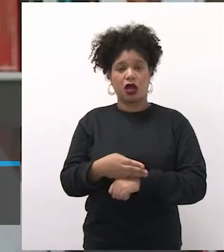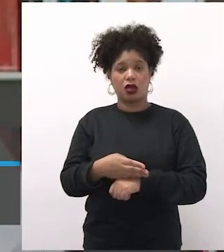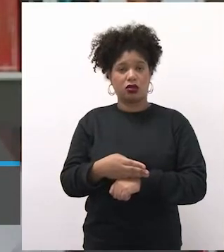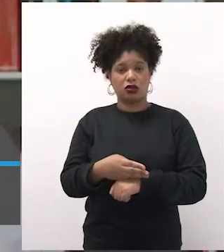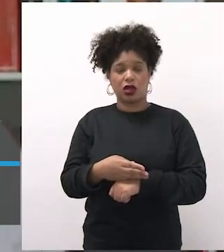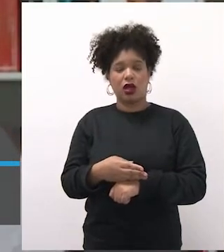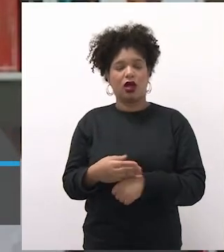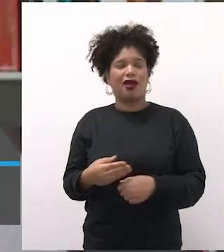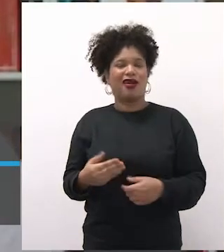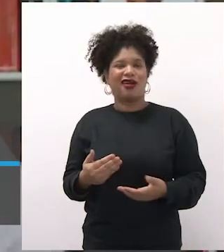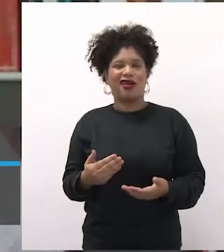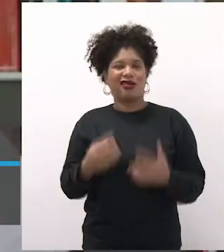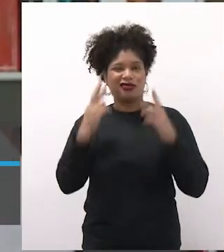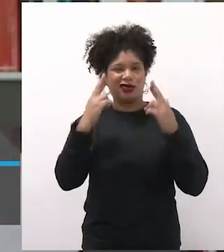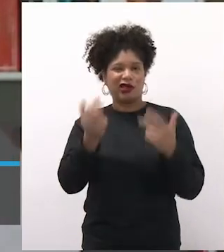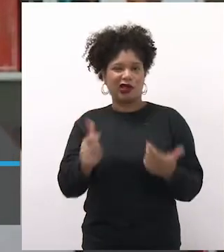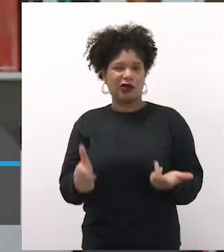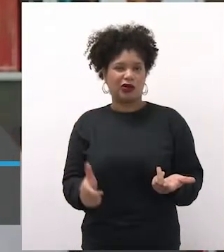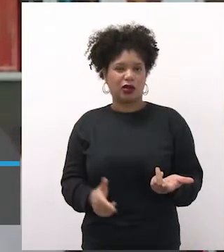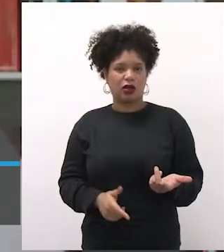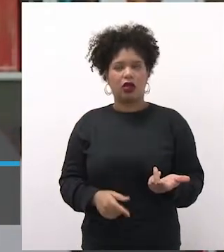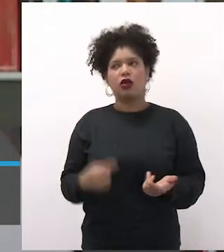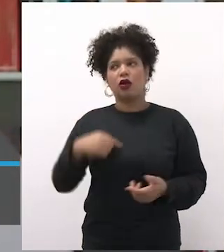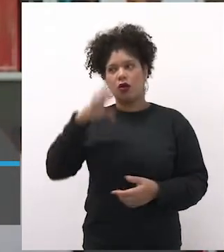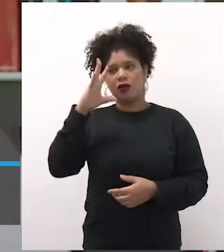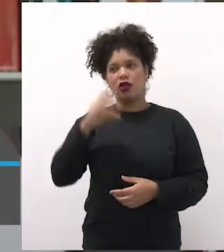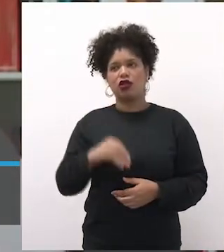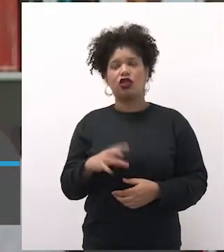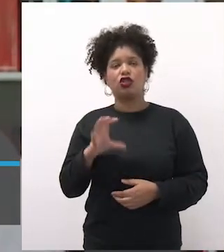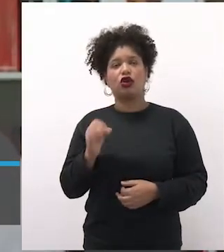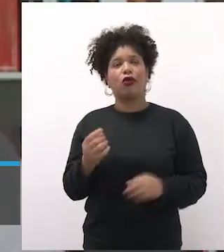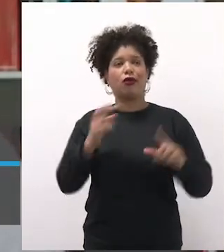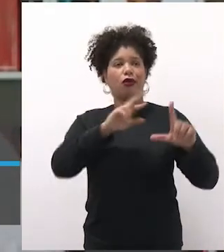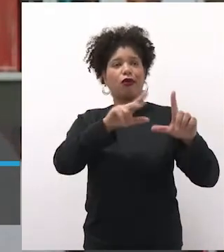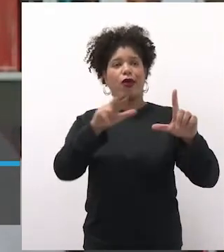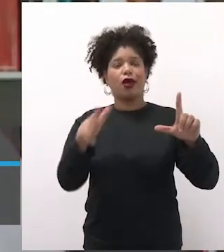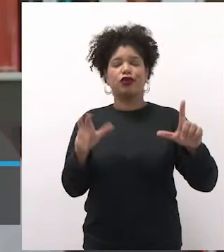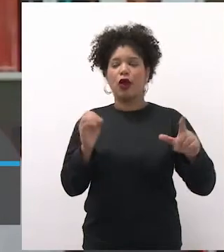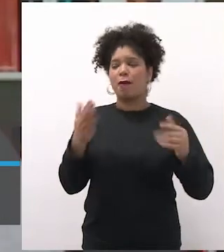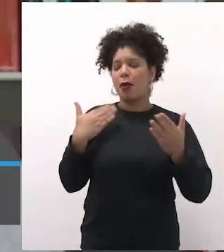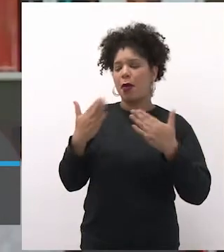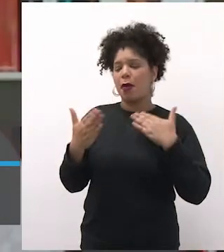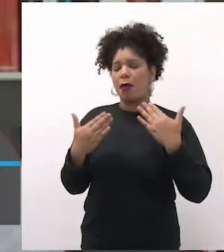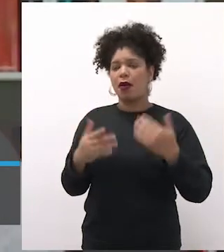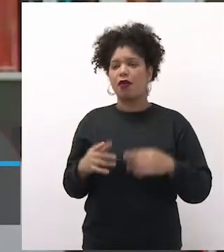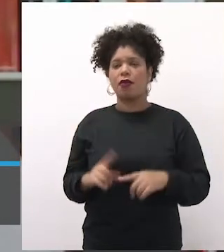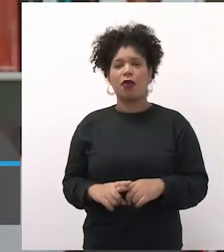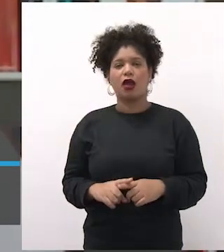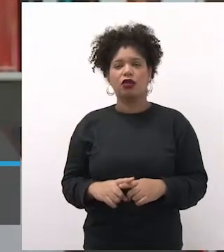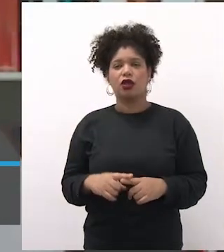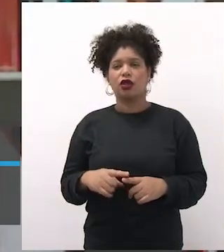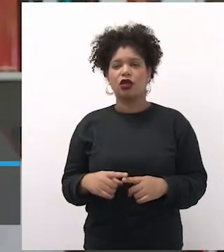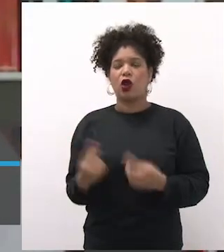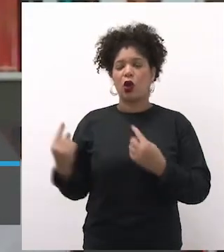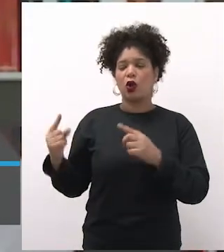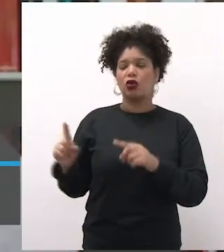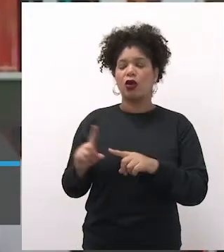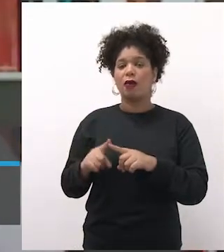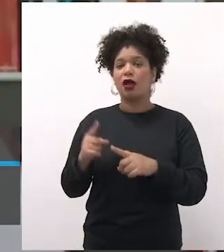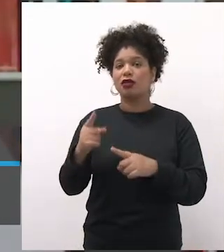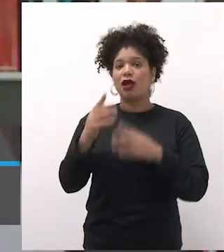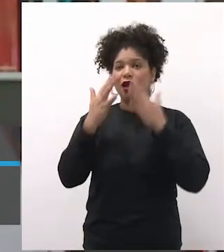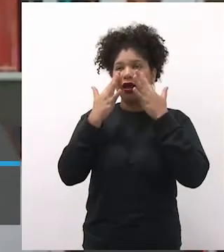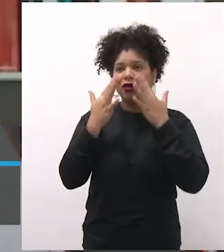dias. Como é que eu vou ser antirracista? Não adianta eu estar nas mídias, eu estar no embate com as pessoas, desrespeitando o posicionamento delas, se eu não me escuto, se eu